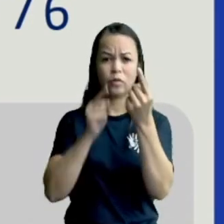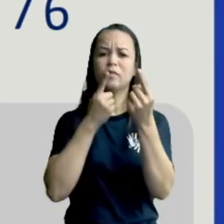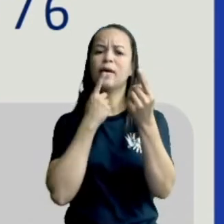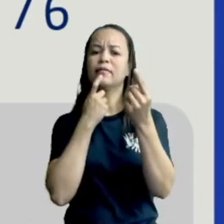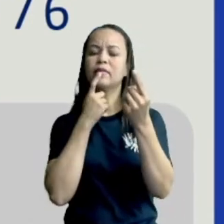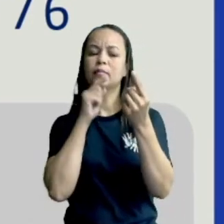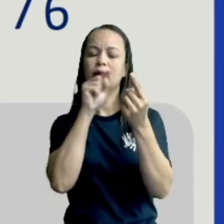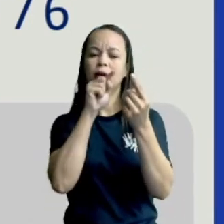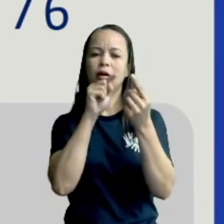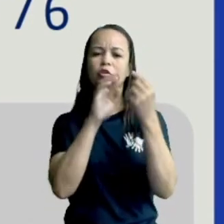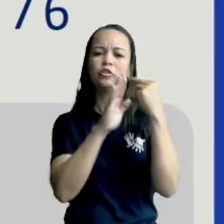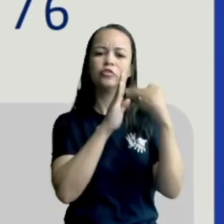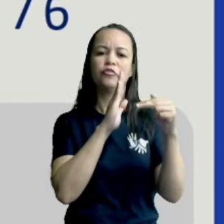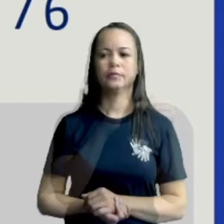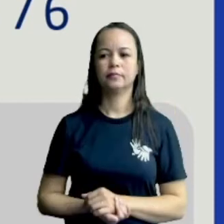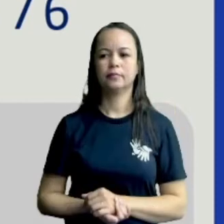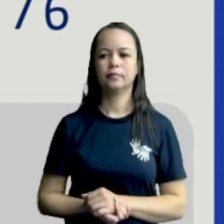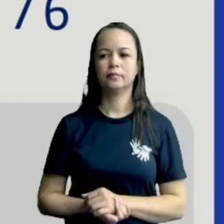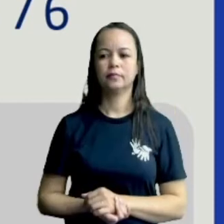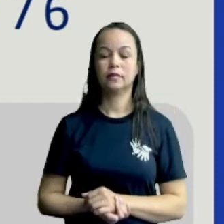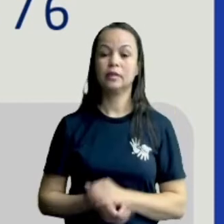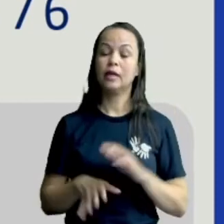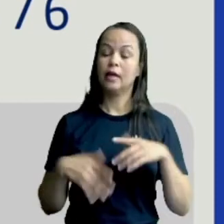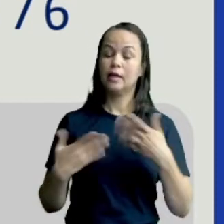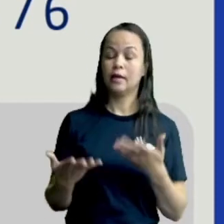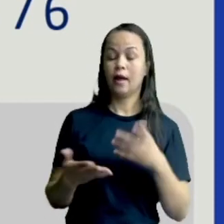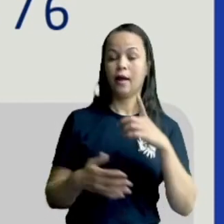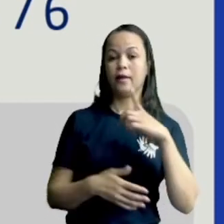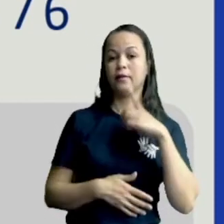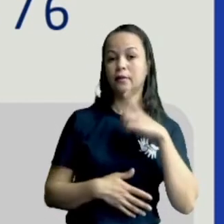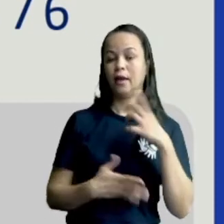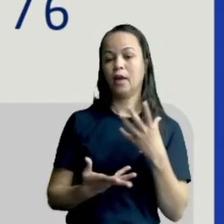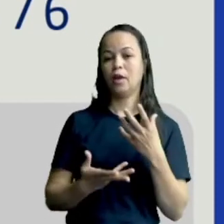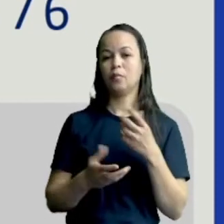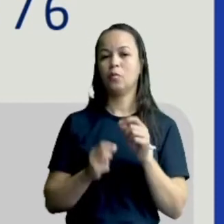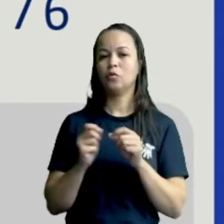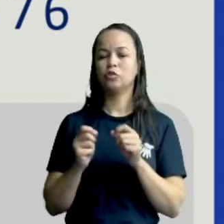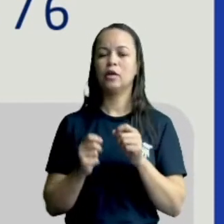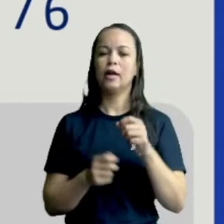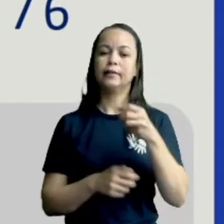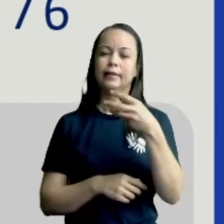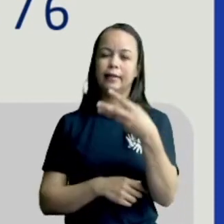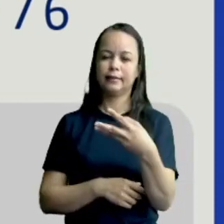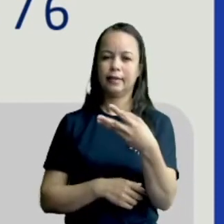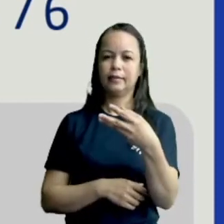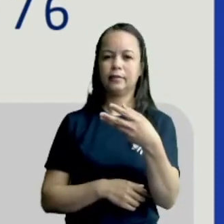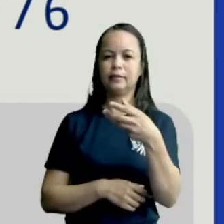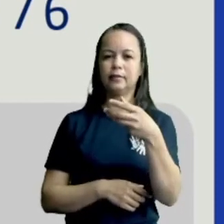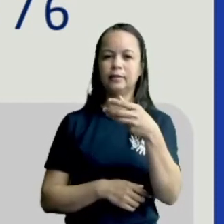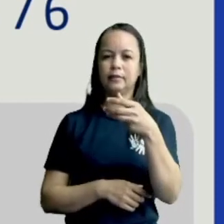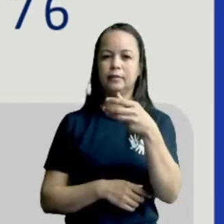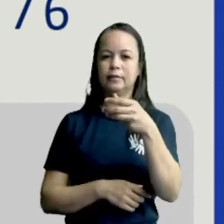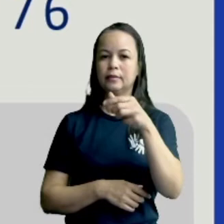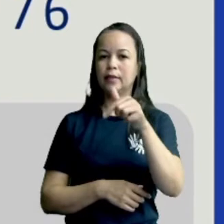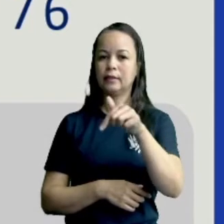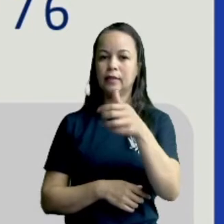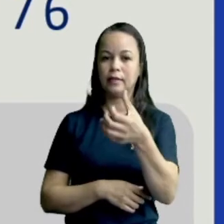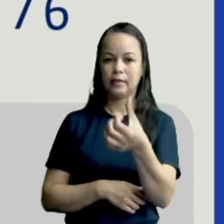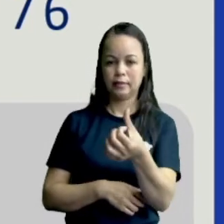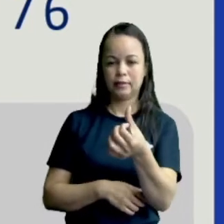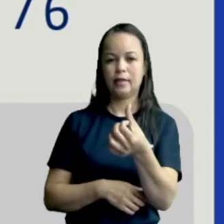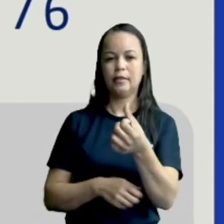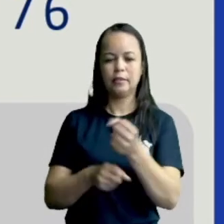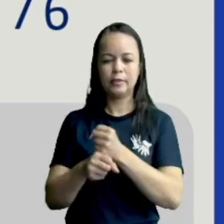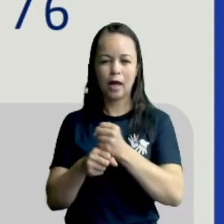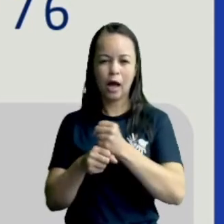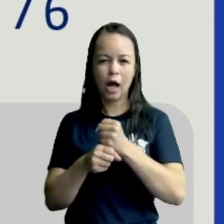gente vê que a gente cortou o 2. 1 menos 1, 0. E aí nós temos que há 376 anos ocorreu em Vitória